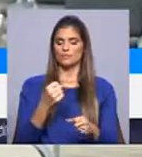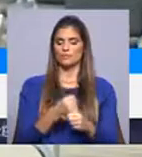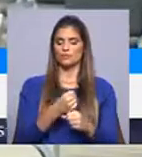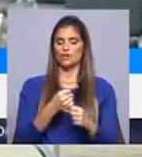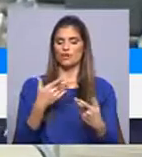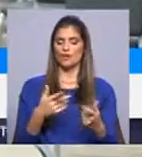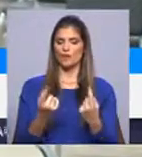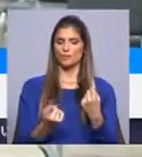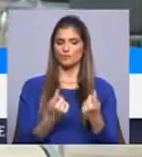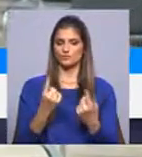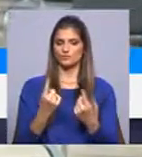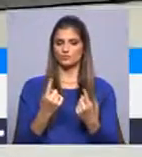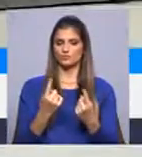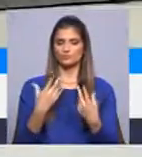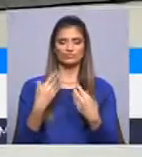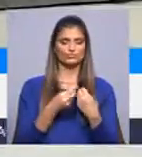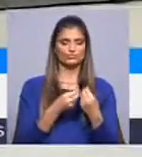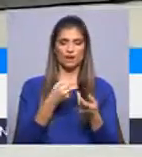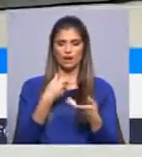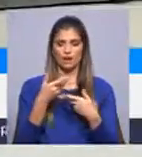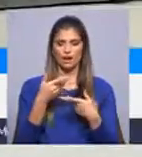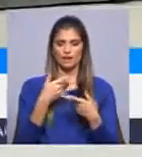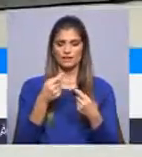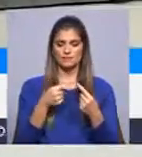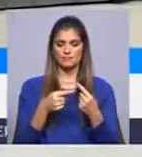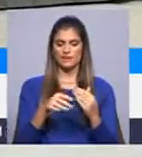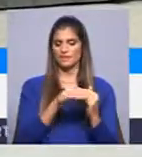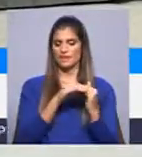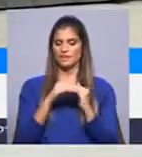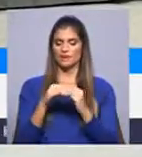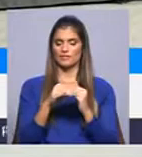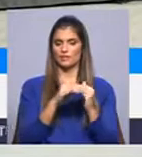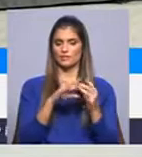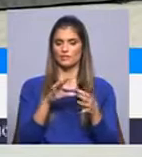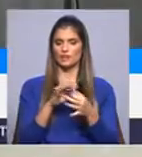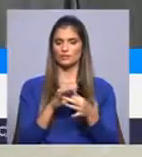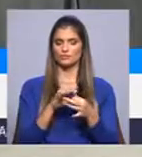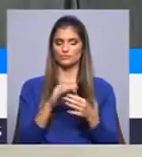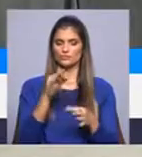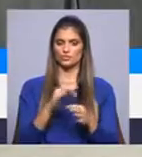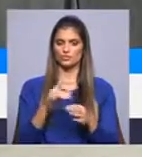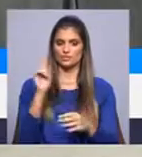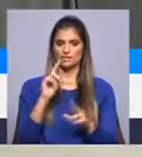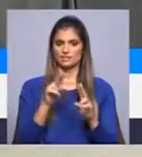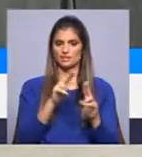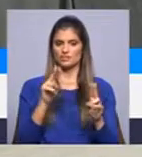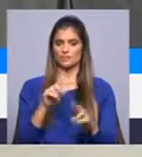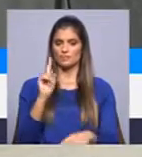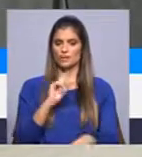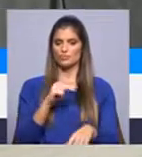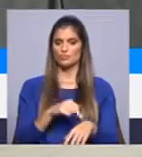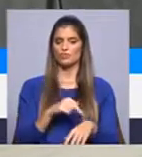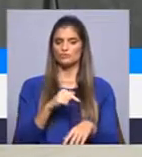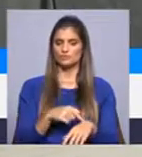já algumas ações de convergência, nomeadamente a Semana da Igualdade em torno das comemorações do Dia Internacional da Mulher, num momento em